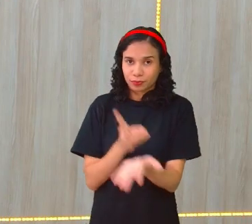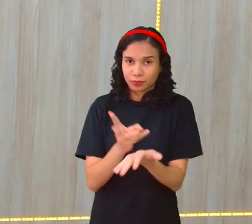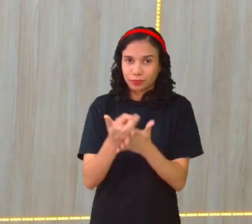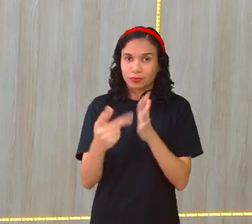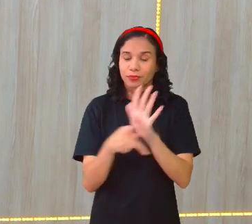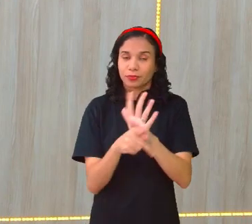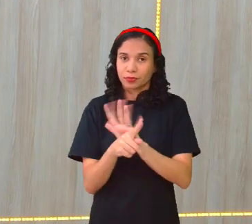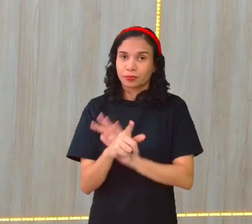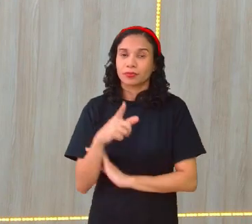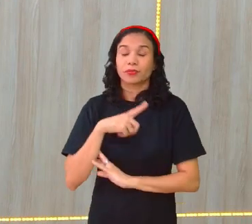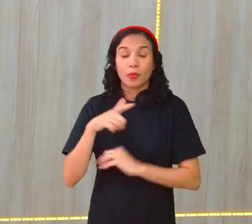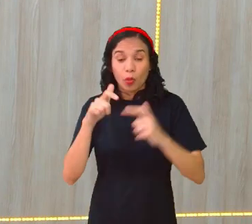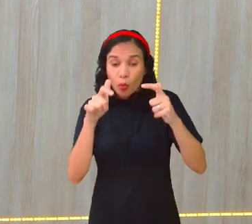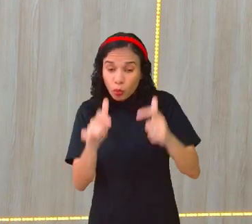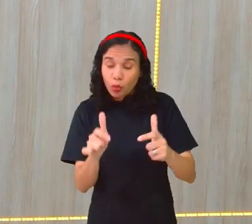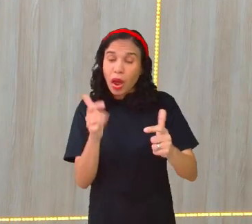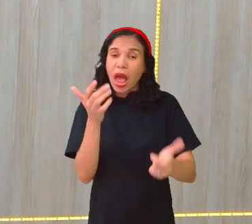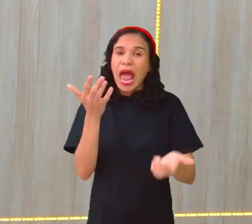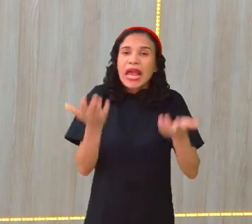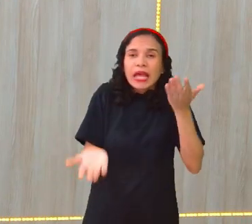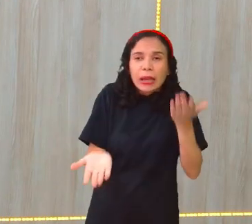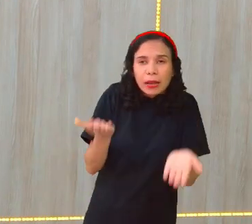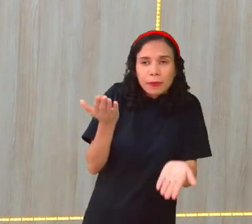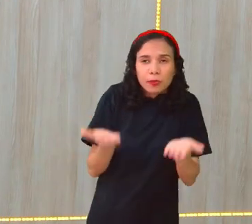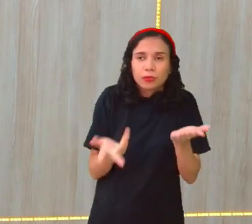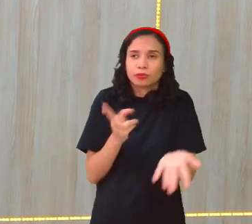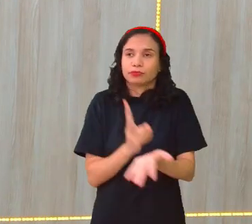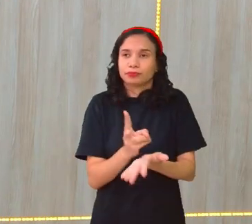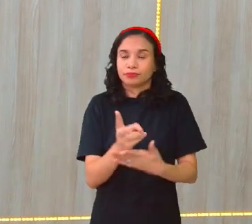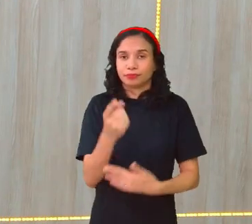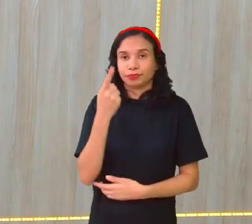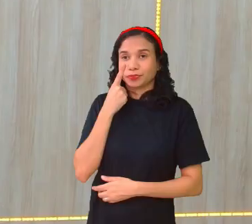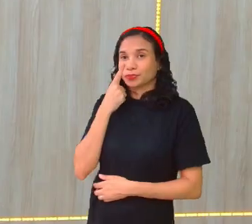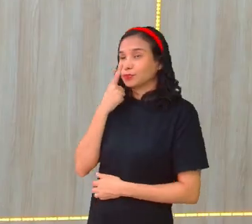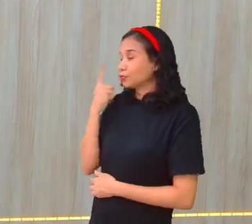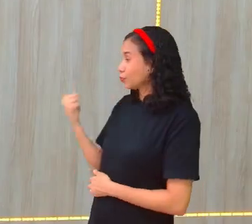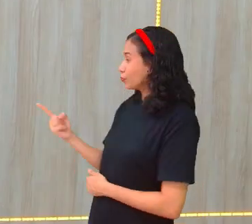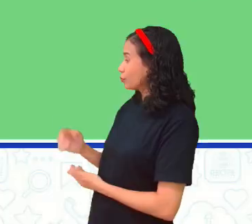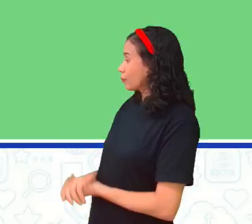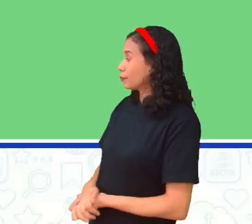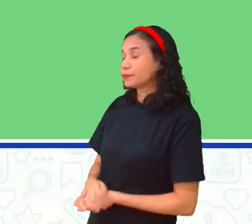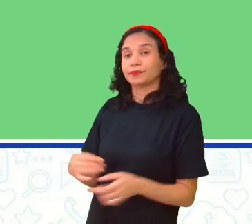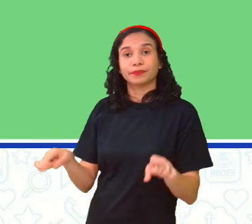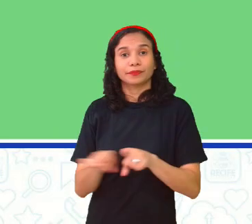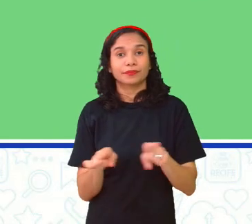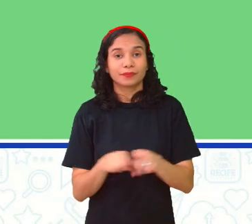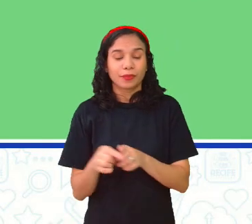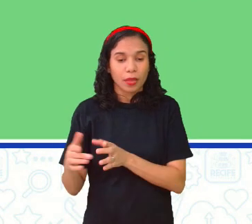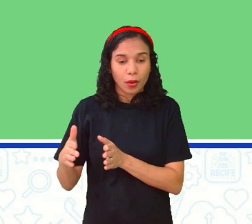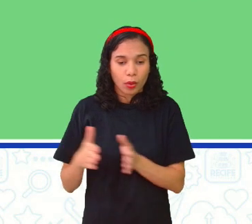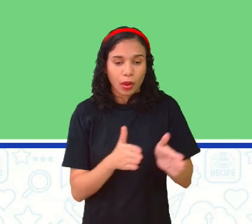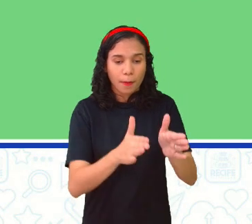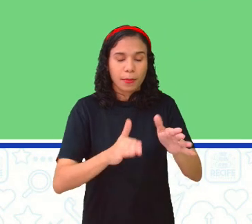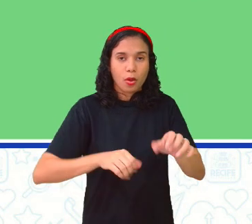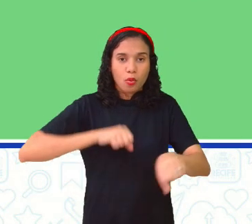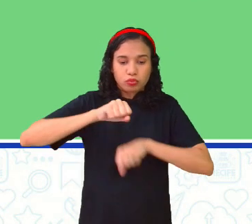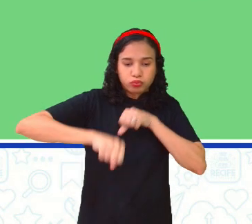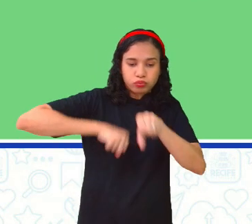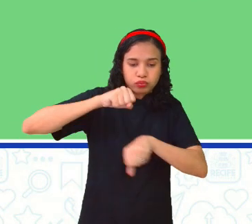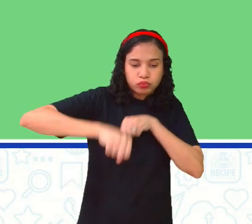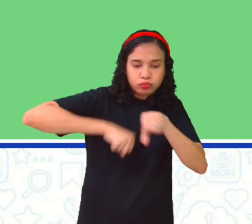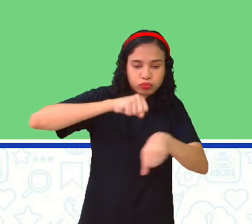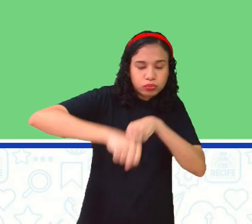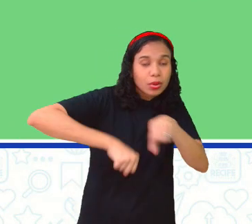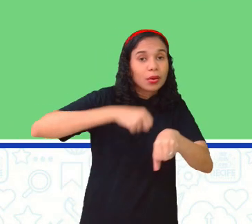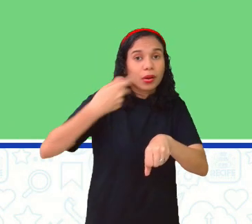mantendo o ambiente em equilíbrio. E aí nós temos também as ciclofaixas também aqui no Recife, não é?